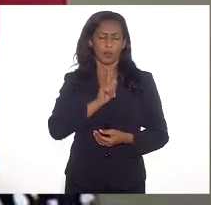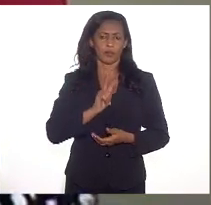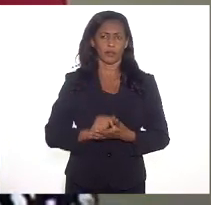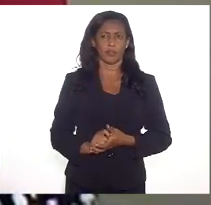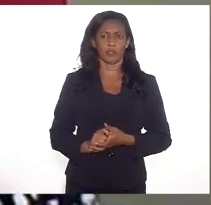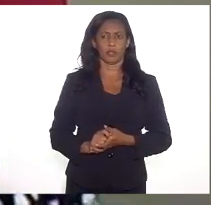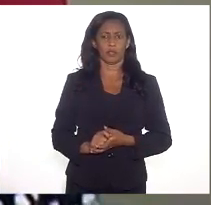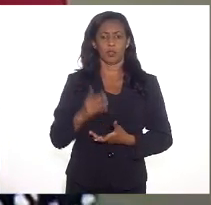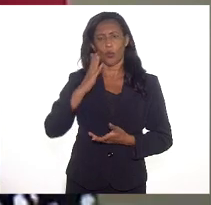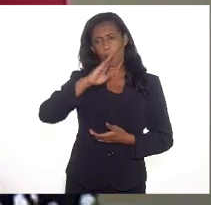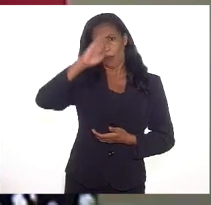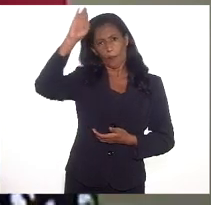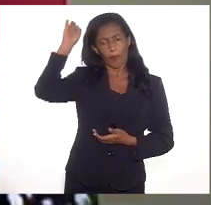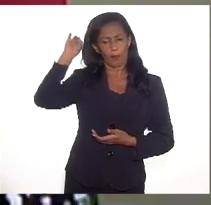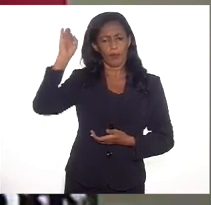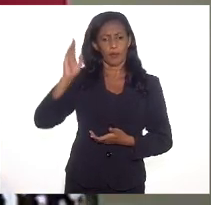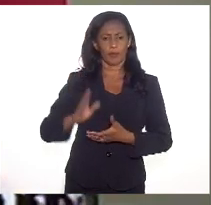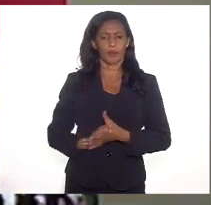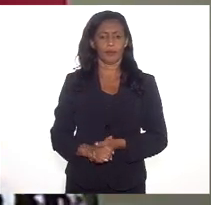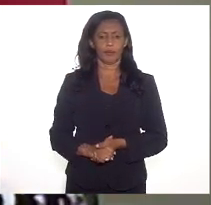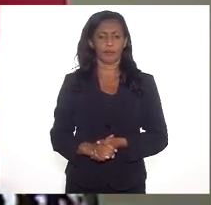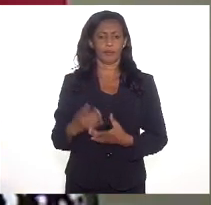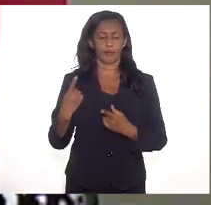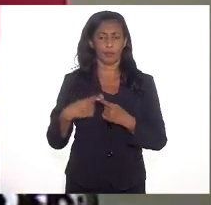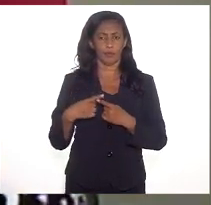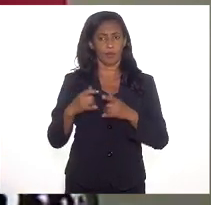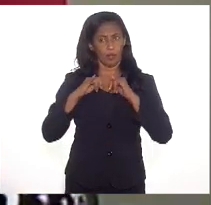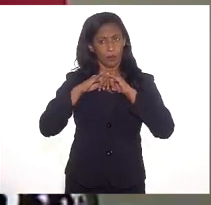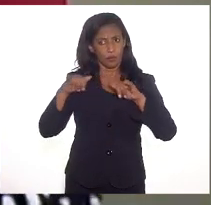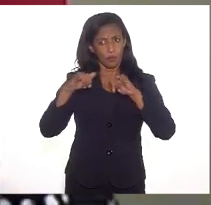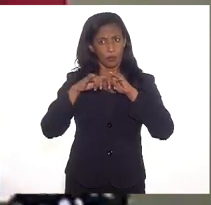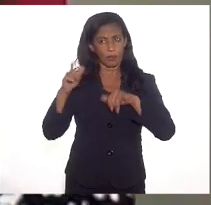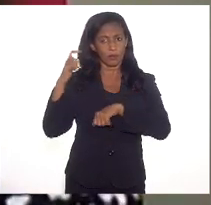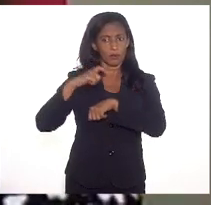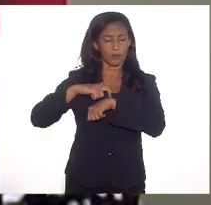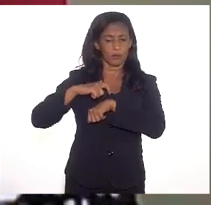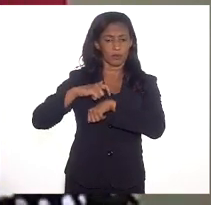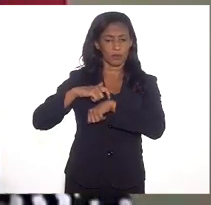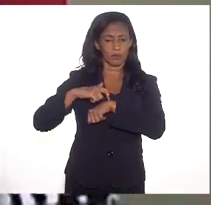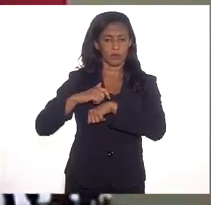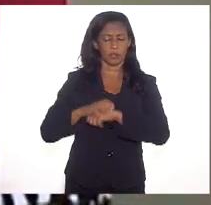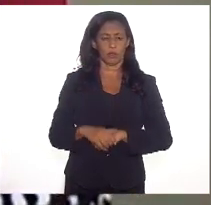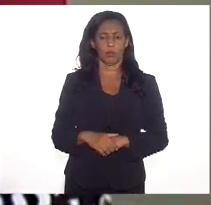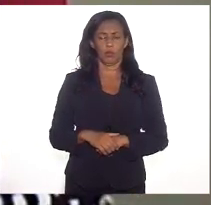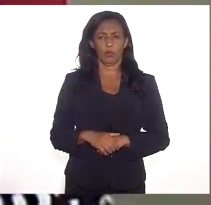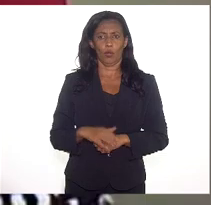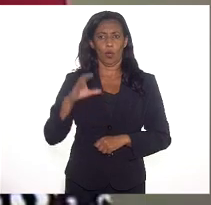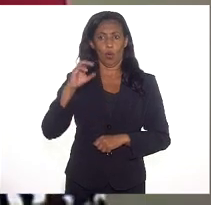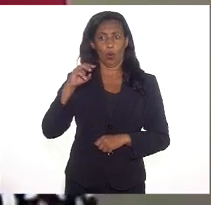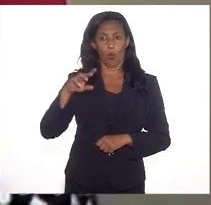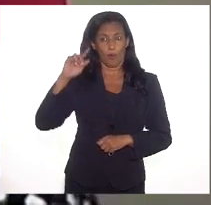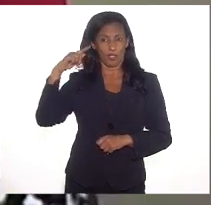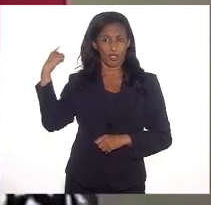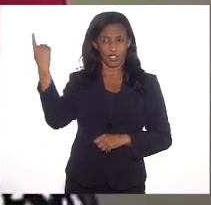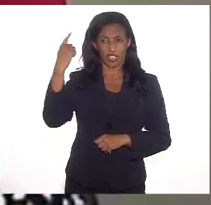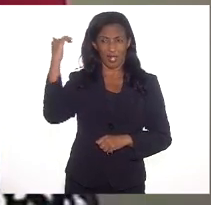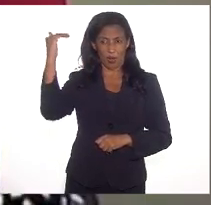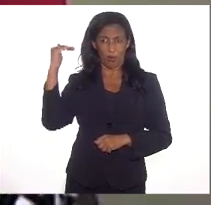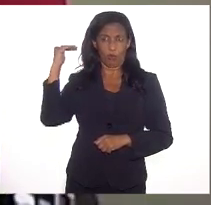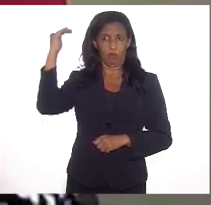Comando Geral do Corpo de Bombeiros, porque há uma notícia que, nesse momento, o comando-geral do Corpo de Bombeiro não